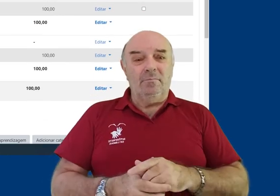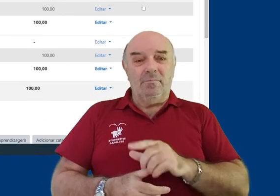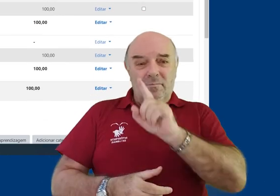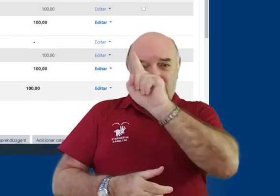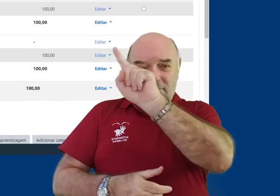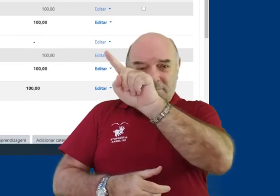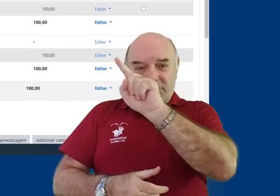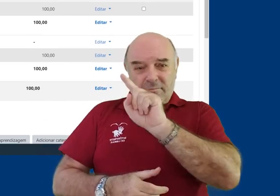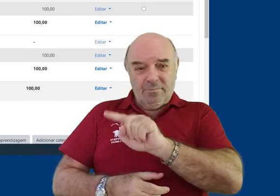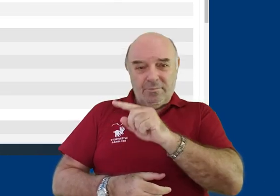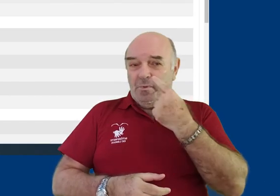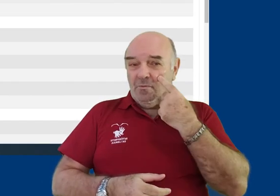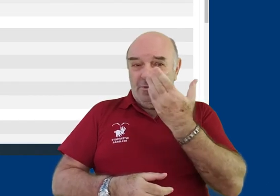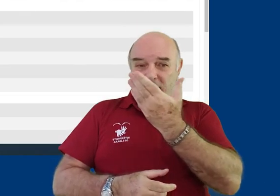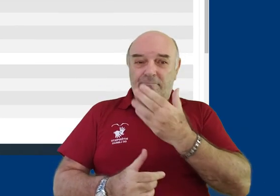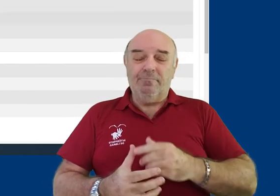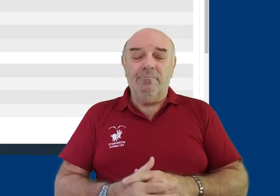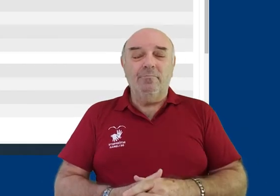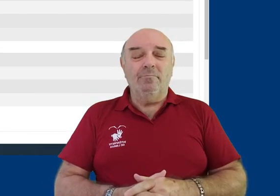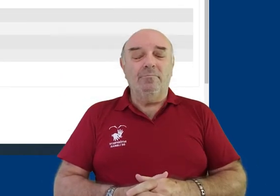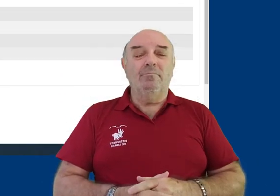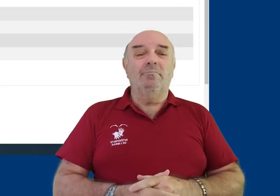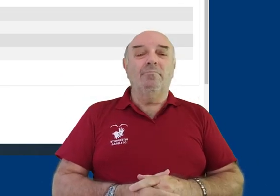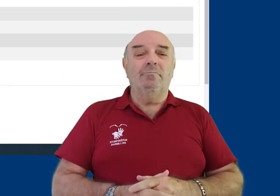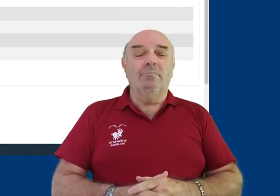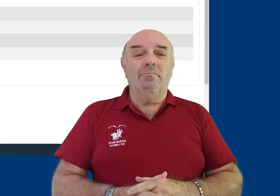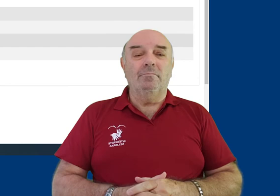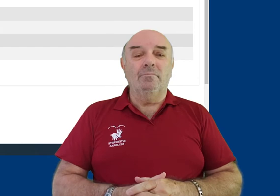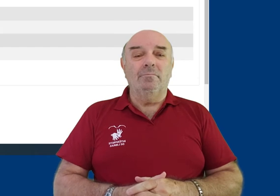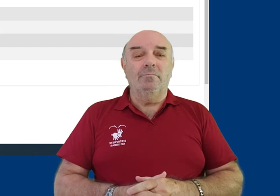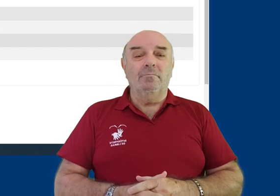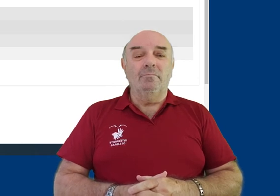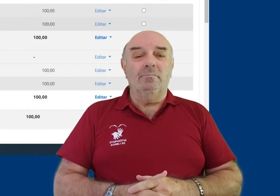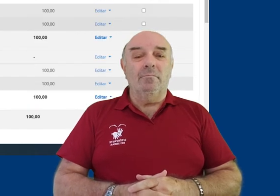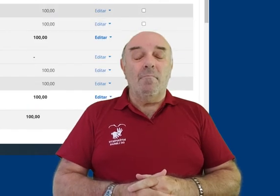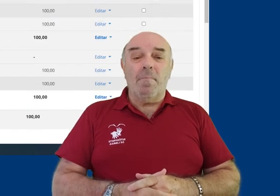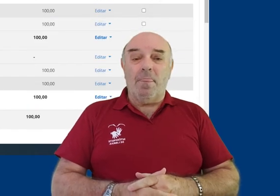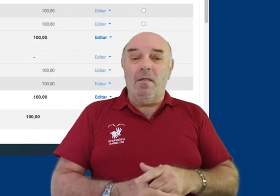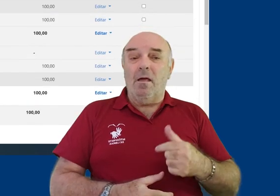E clico sobre o botão Mover de tarefa 2.